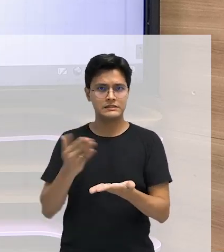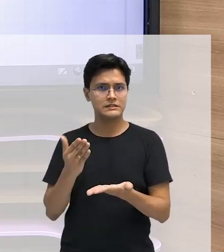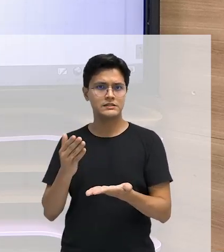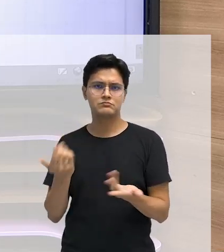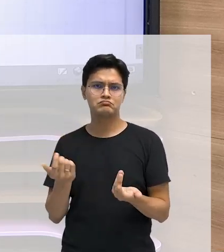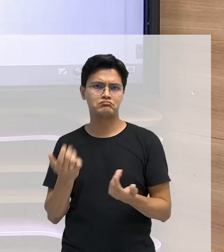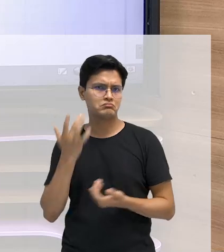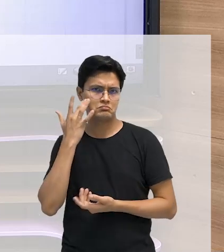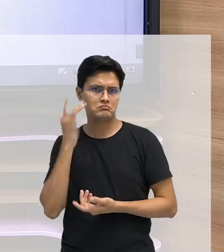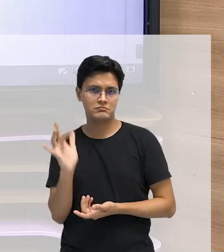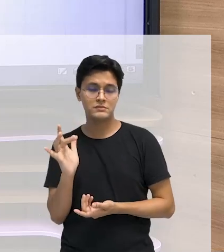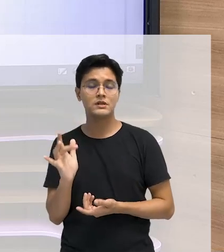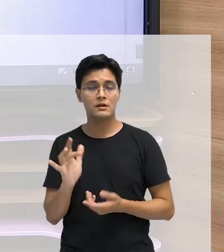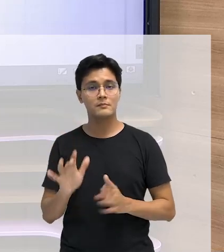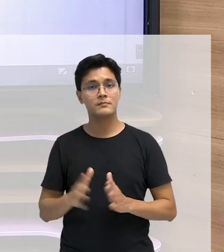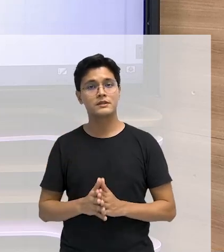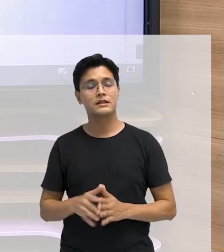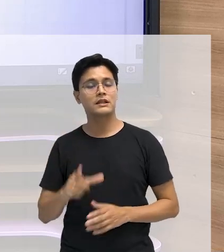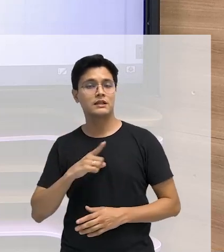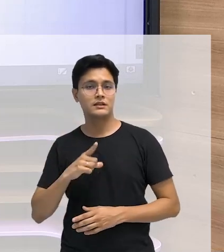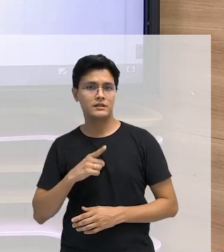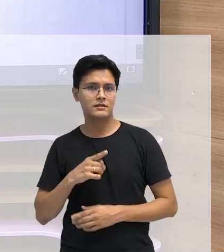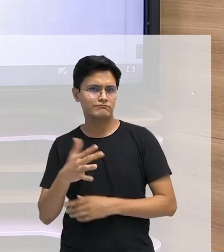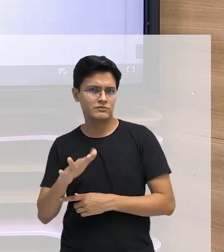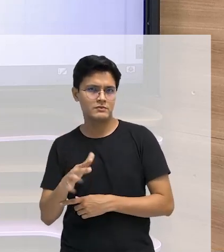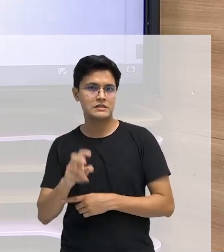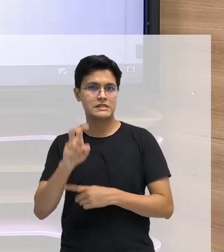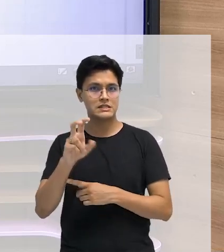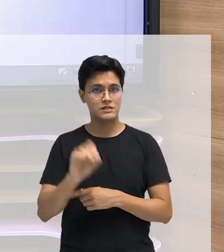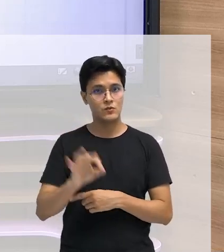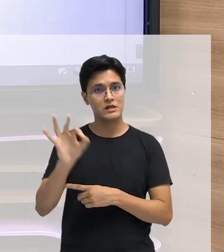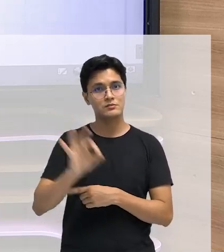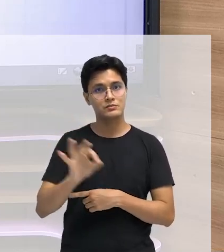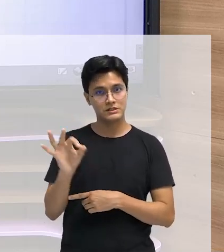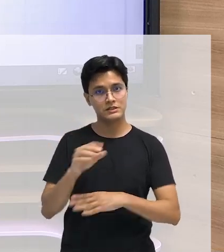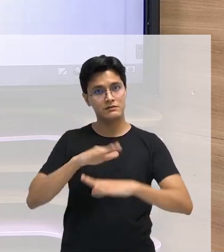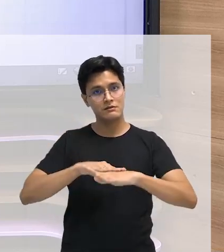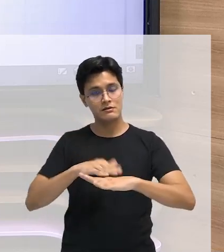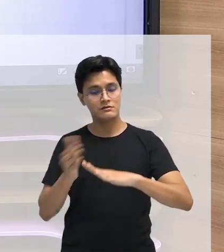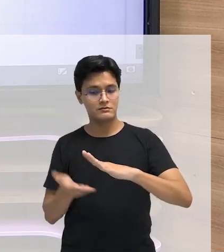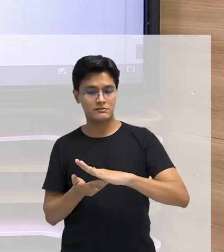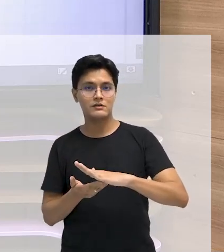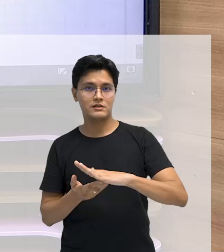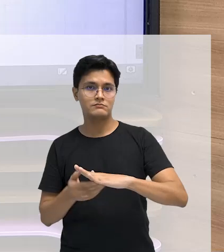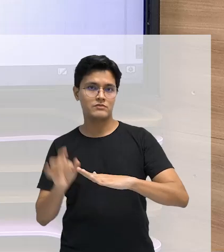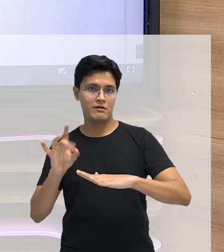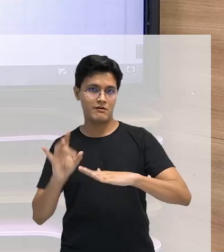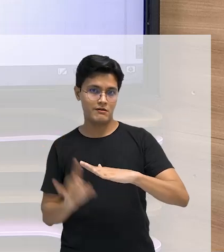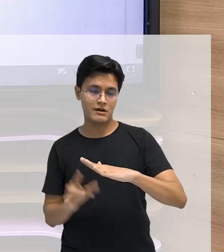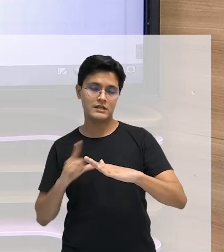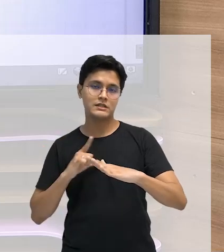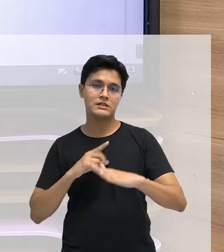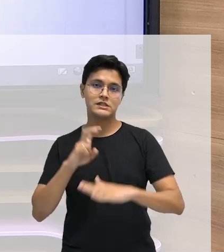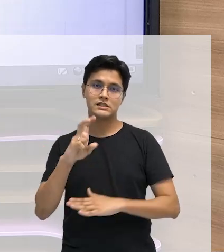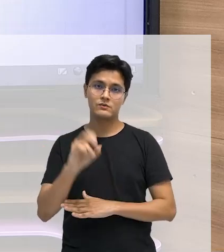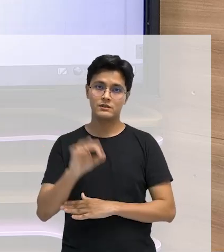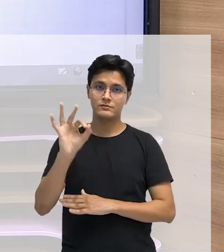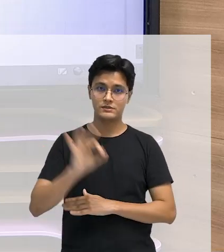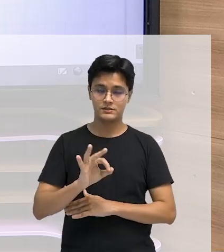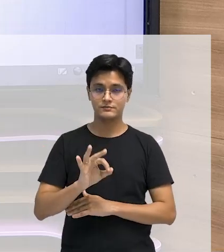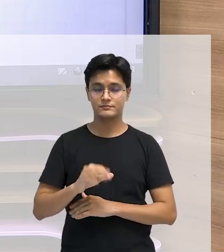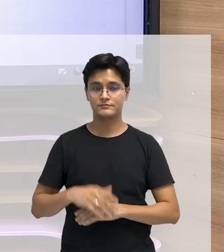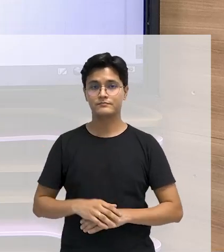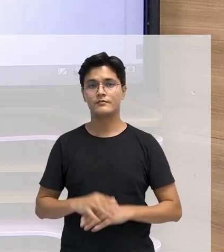uma estimativa. Você tem 50% de chance de sair cara ou de sair coroa, por exemplo, tá?